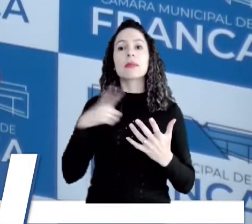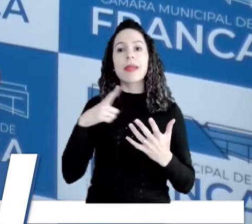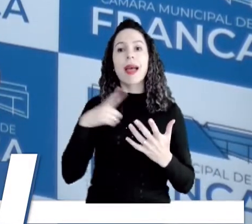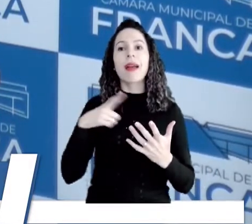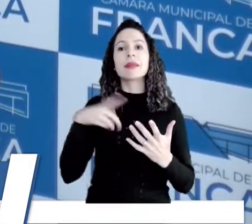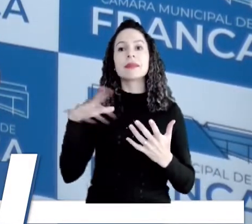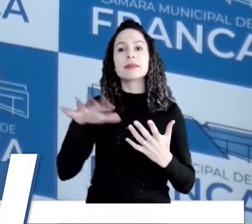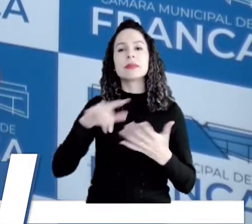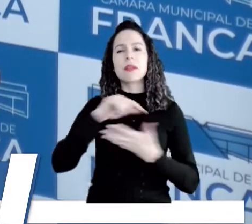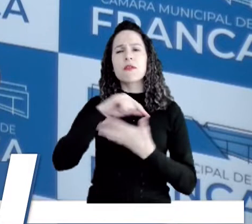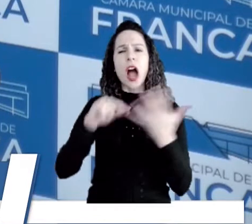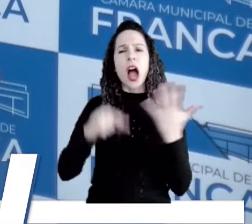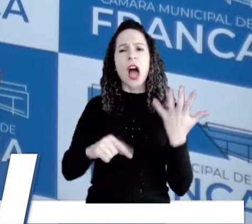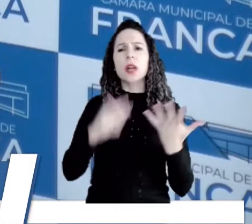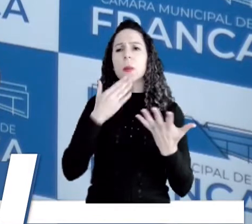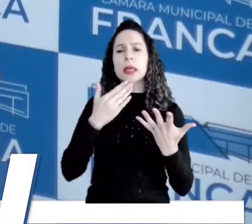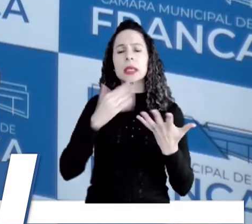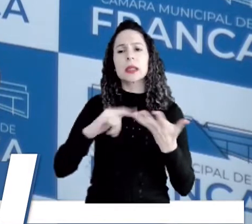vários pedidos de